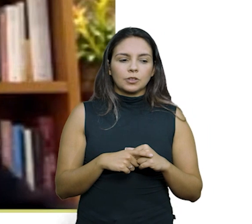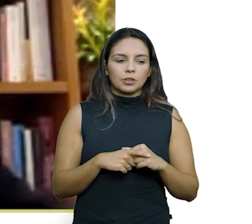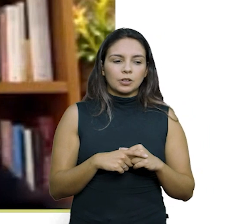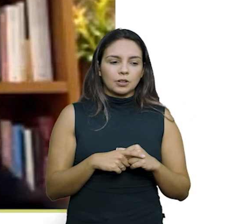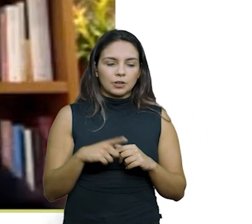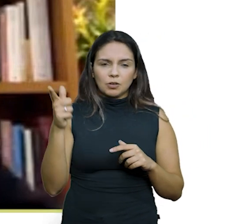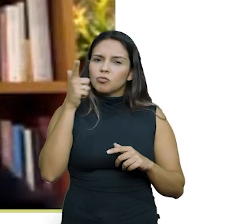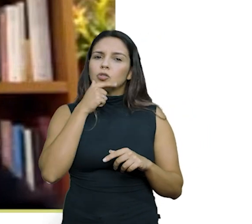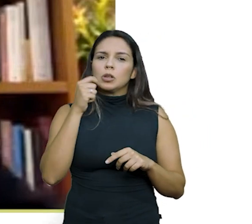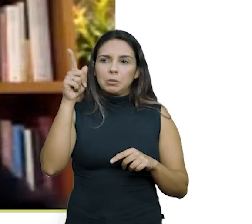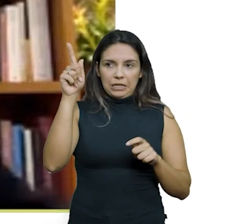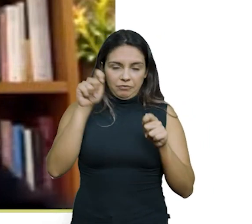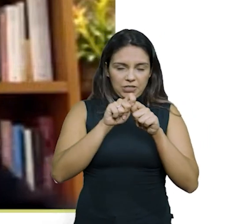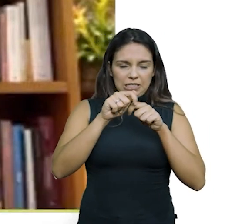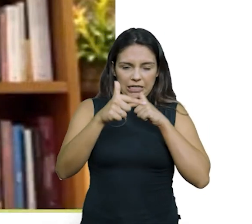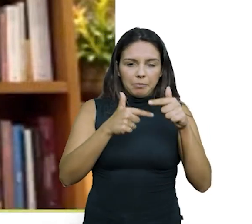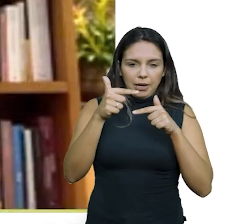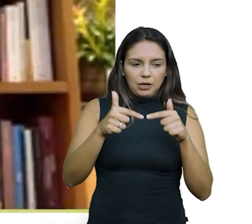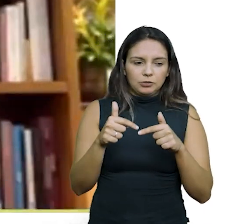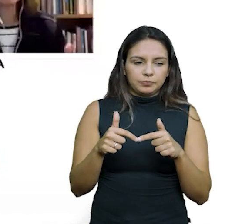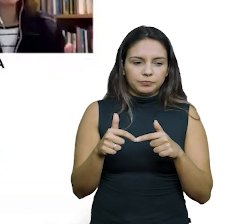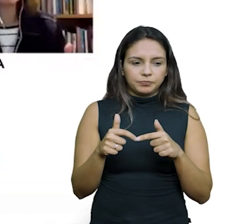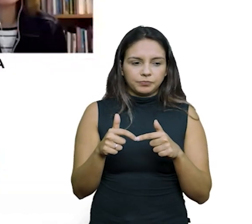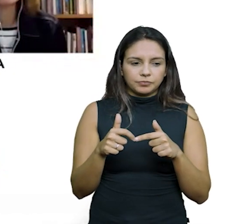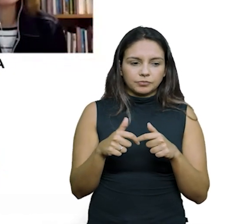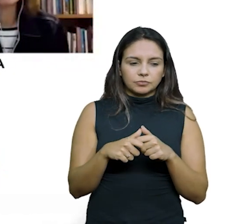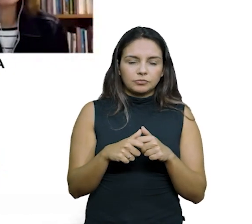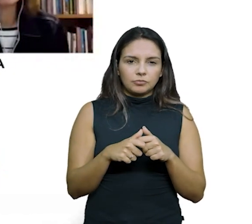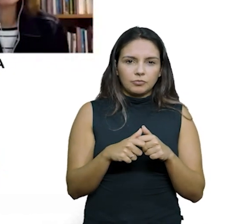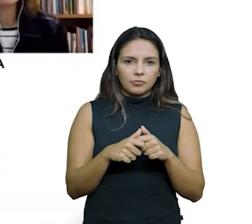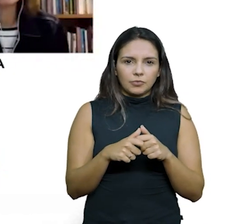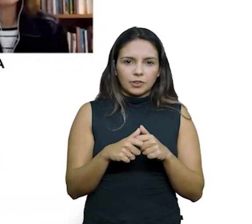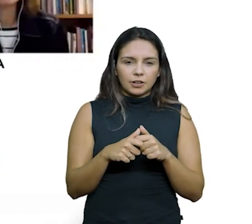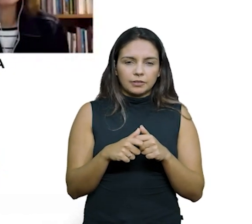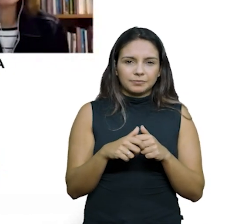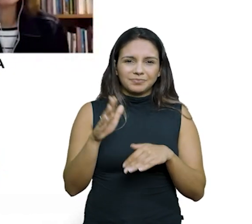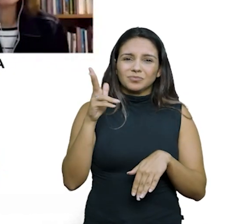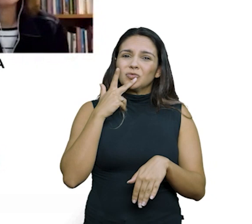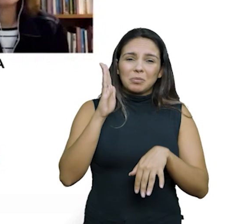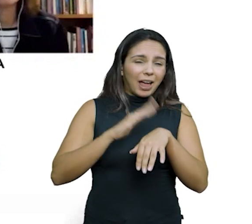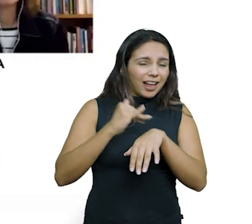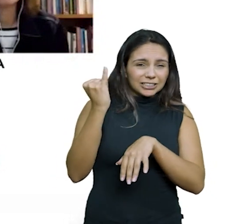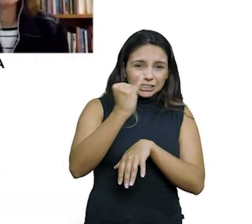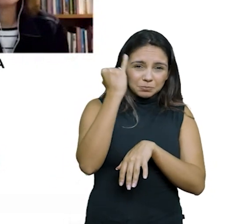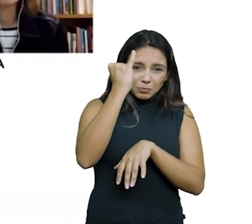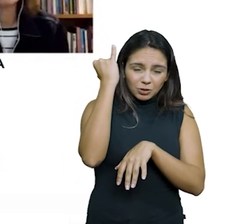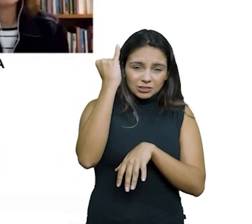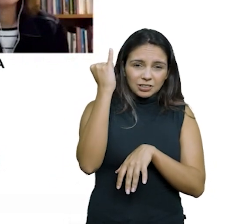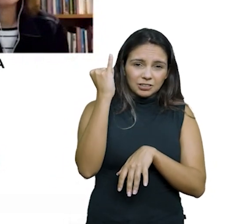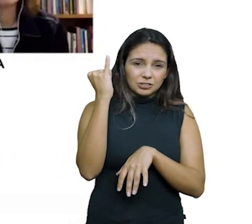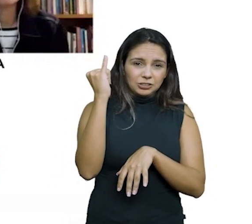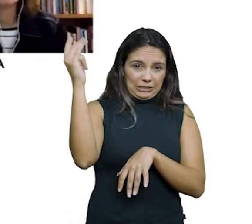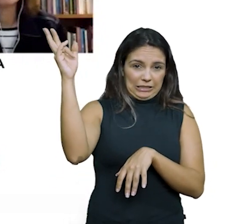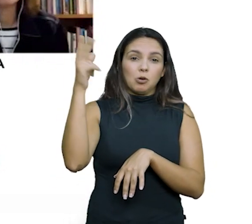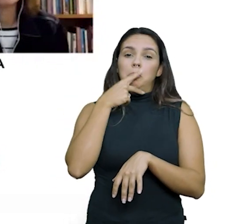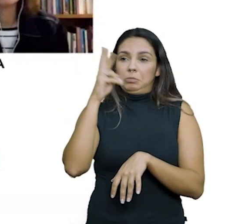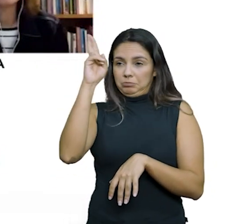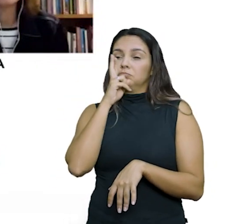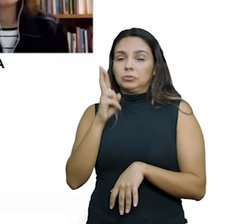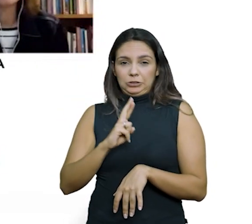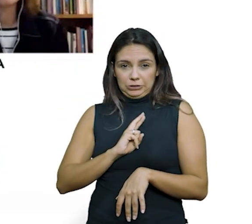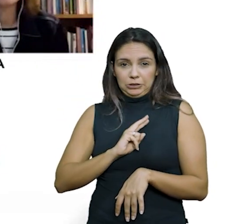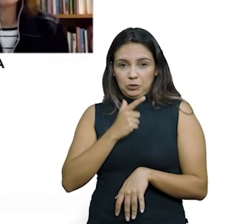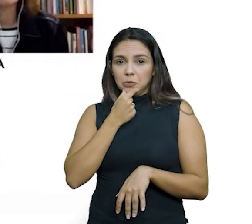da felicidade, povos mais felizes, menos felizes. E ele falou que talvez a coisa mais importante para a gente ter